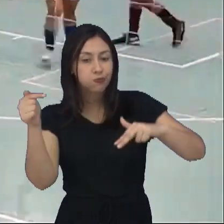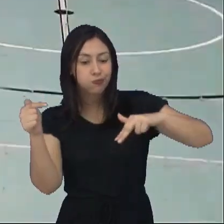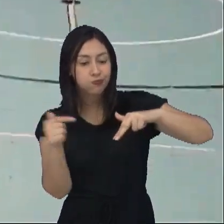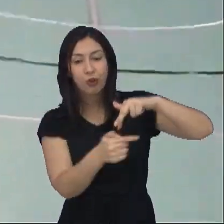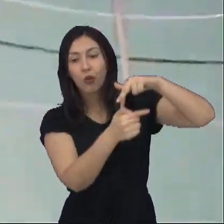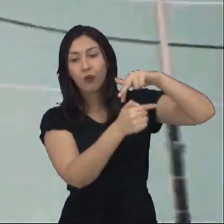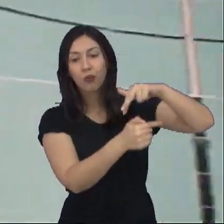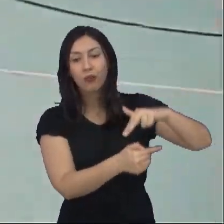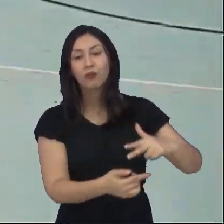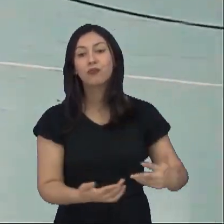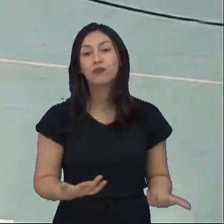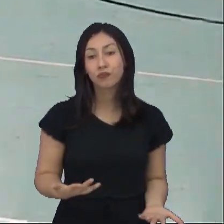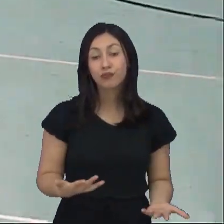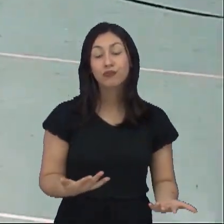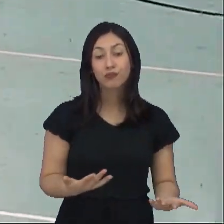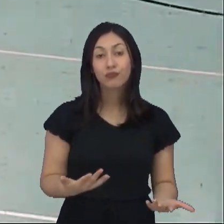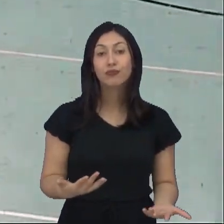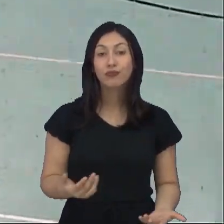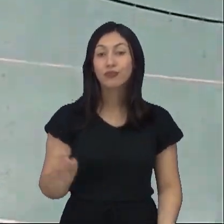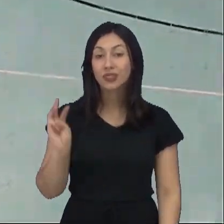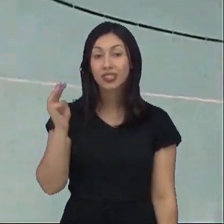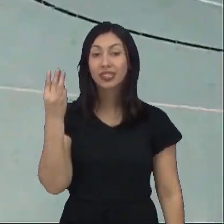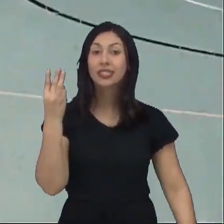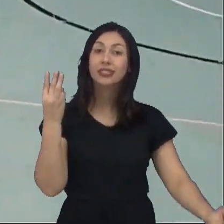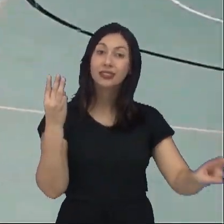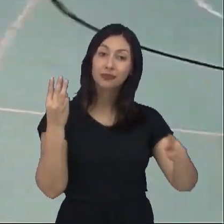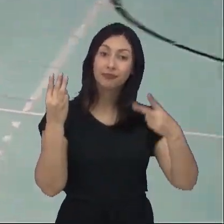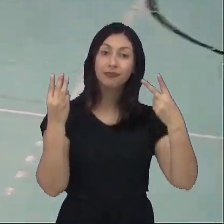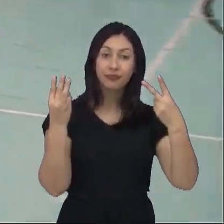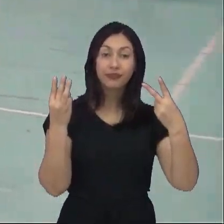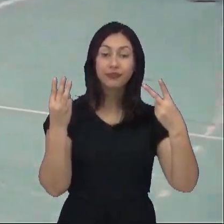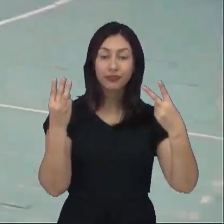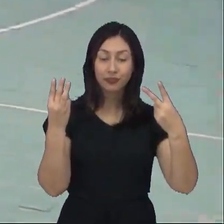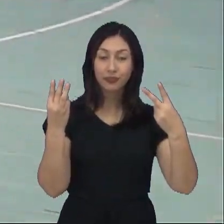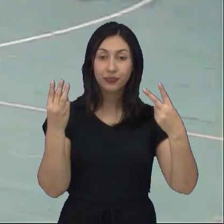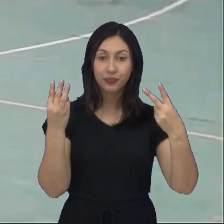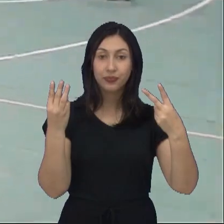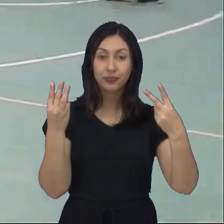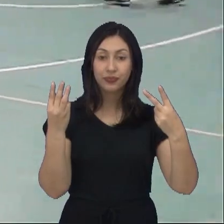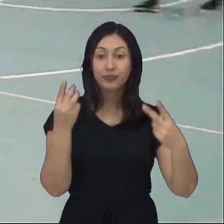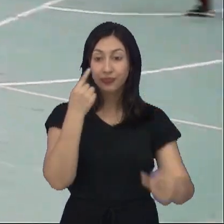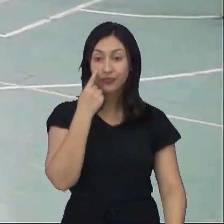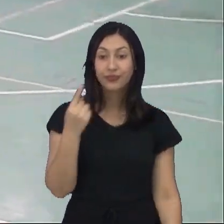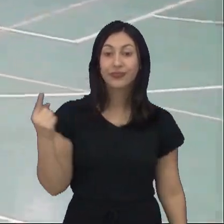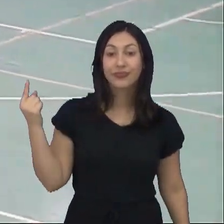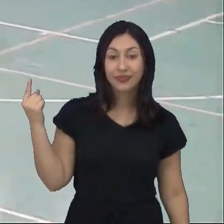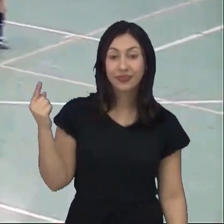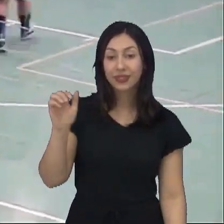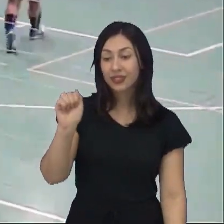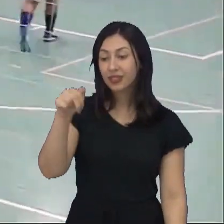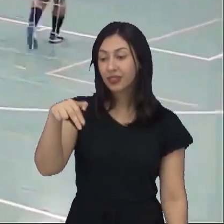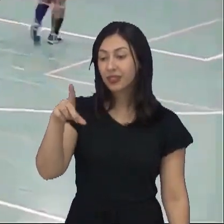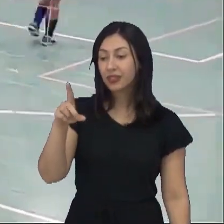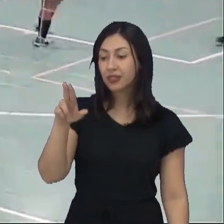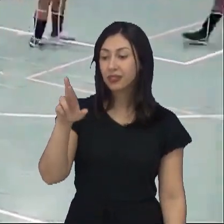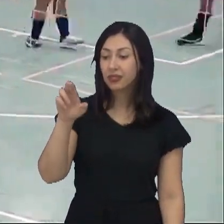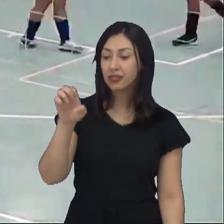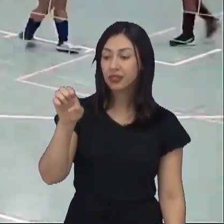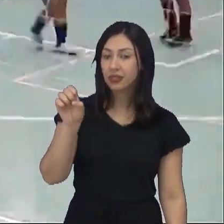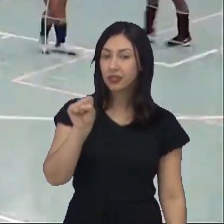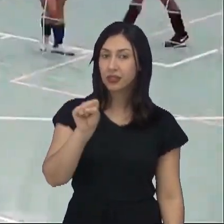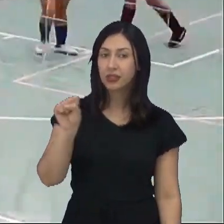goleira tocou pro fundo das redes três a dois pra equipe do São José você tá vendo aí Andressinha depois